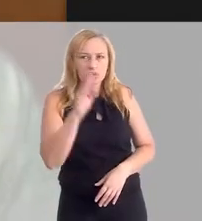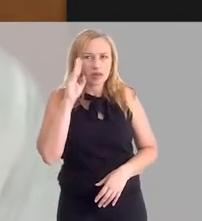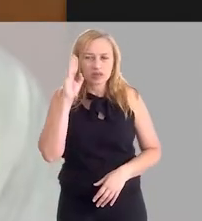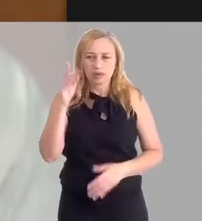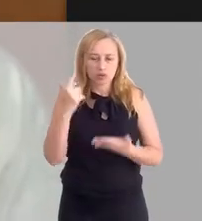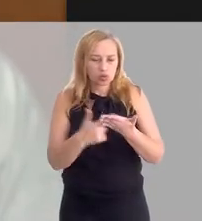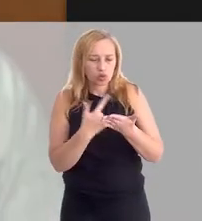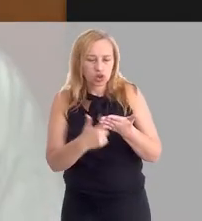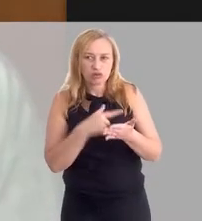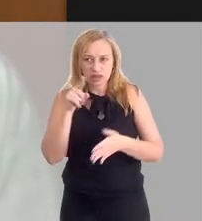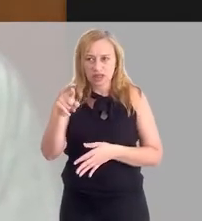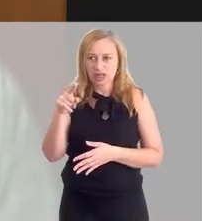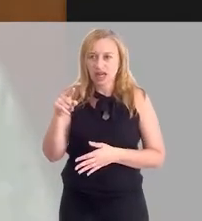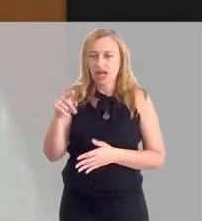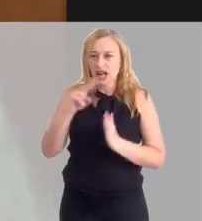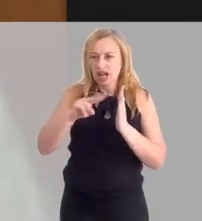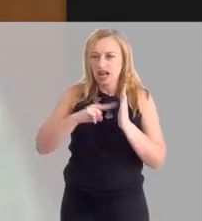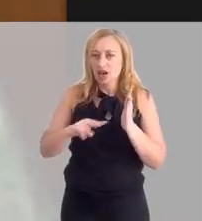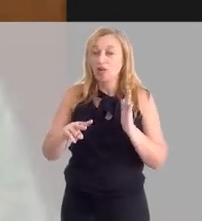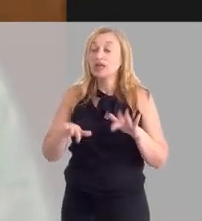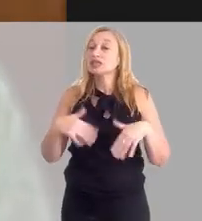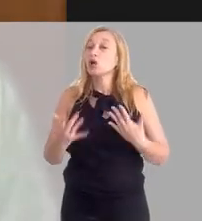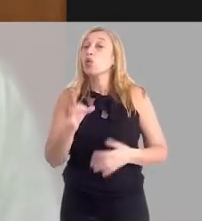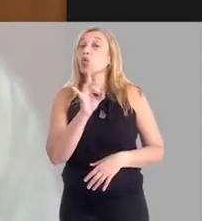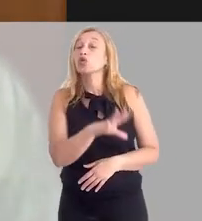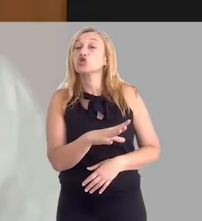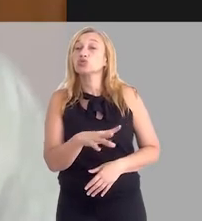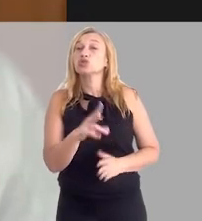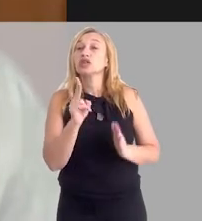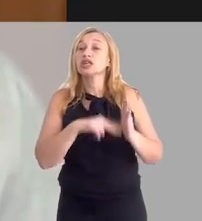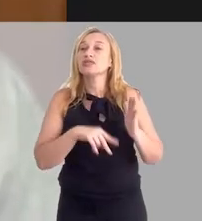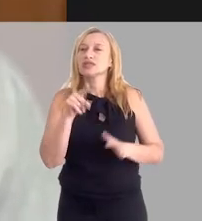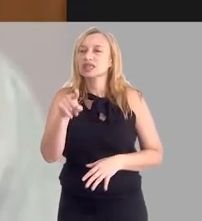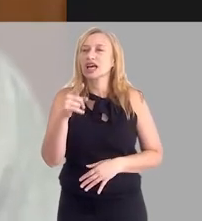você leu? Ou então, se for muito difícil para você, dos últimos livros que você leu,